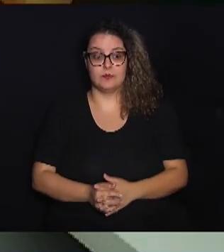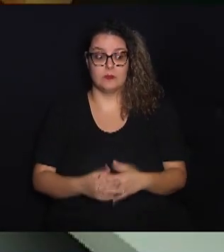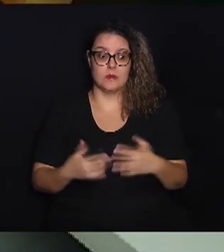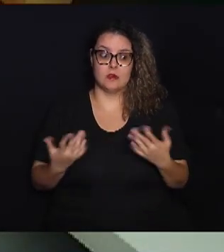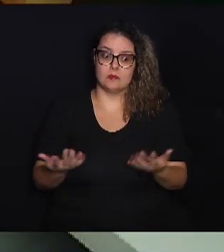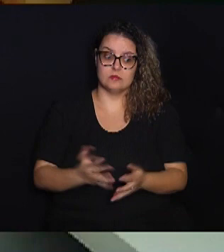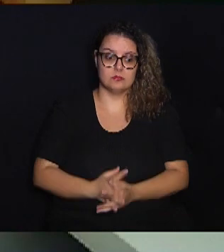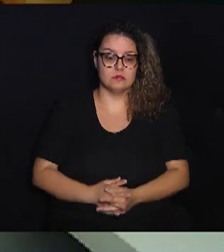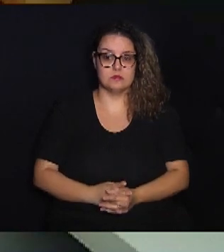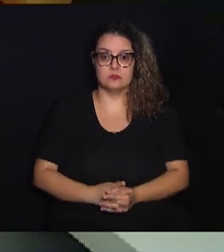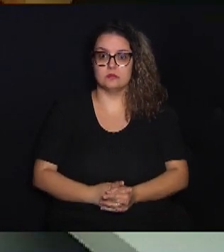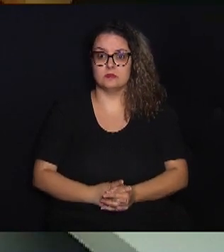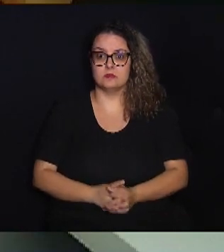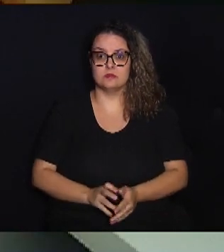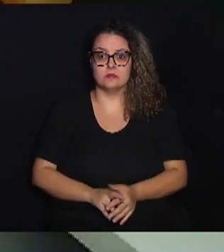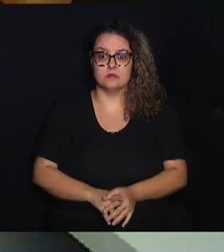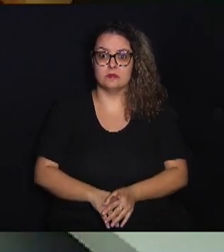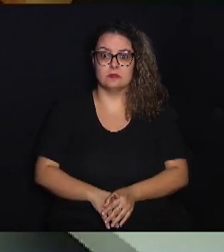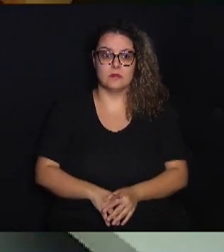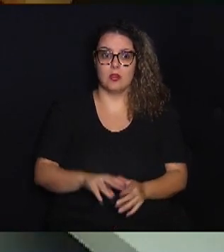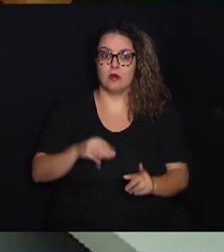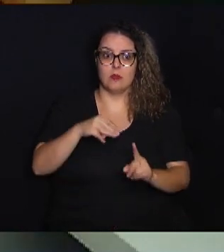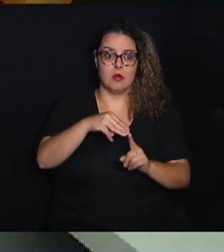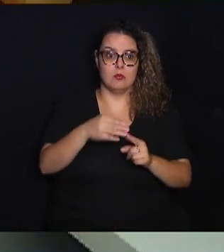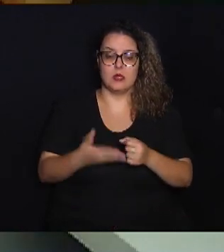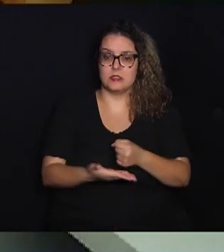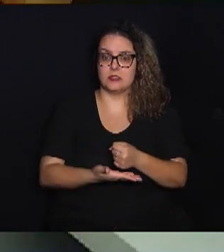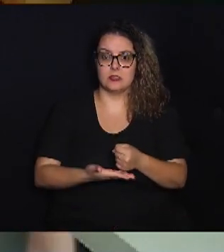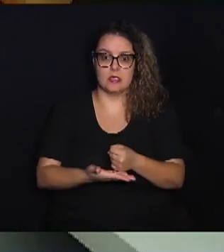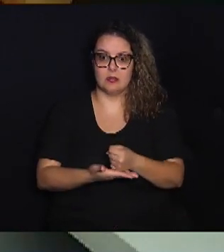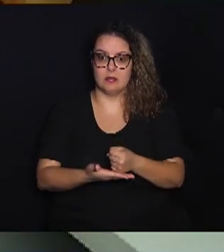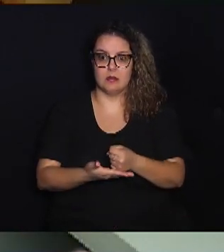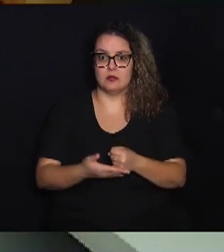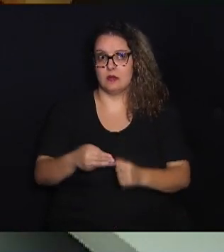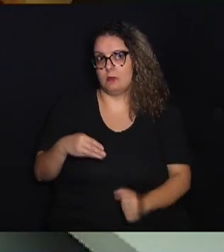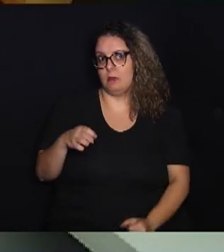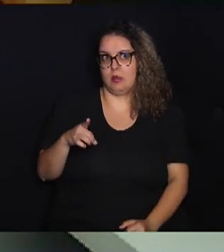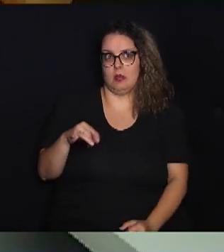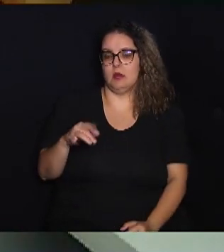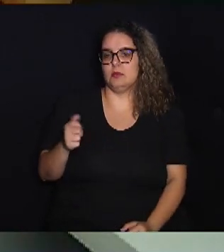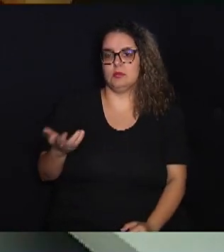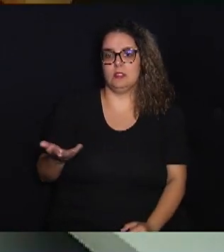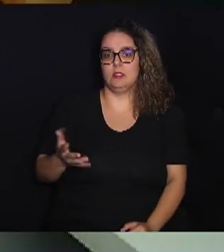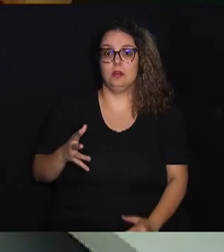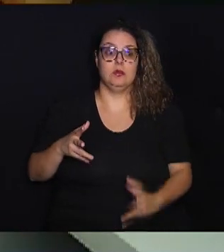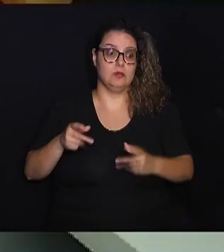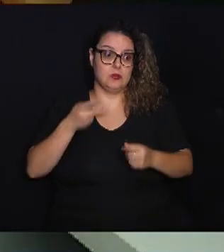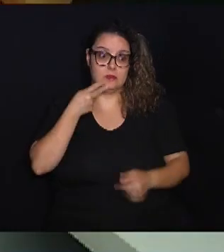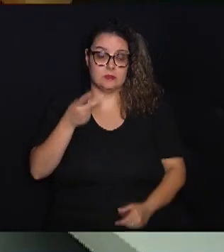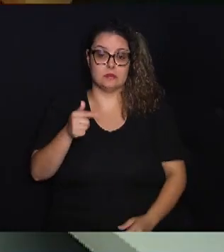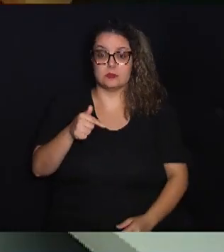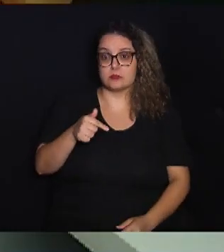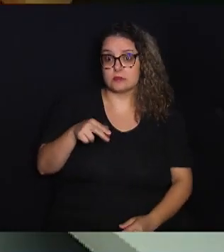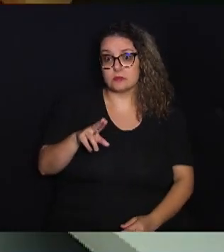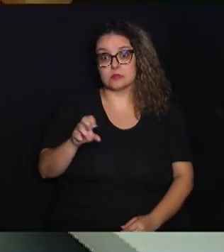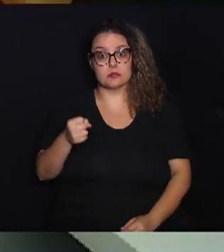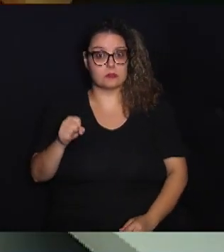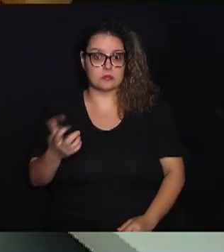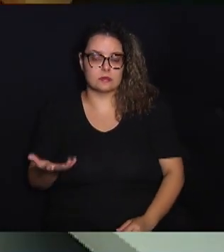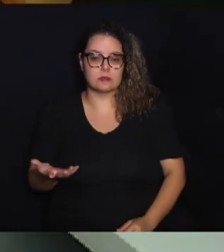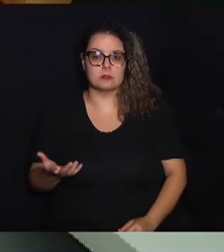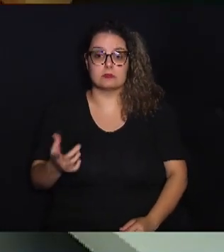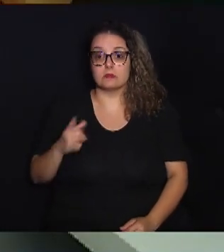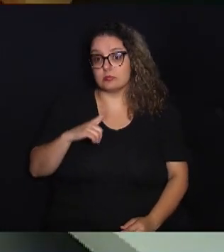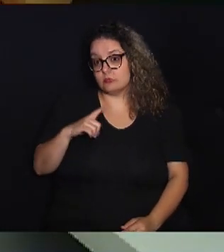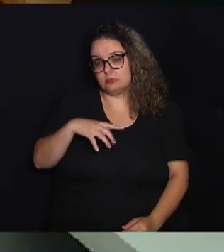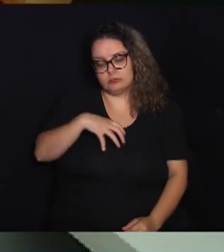gente estabelecer uma meta baseada no que, assim, na média. Todo mundo fala que eu preciso de 7, de 8 horas. Você tem a